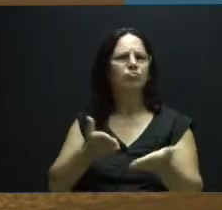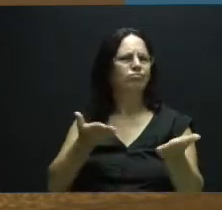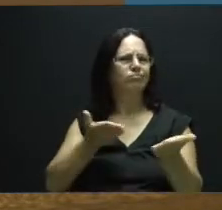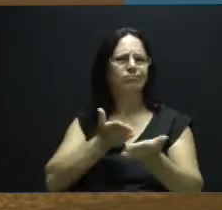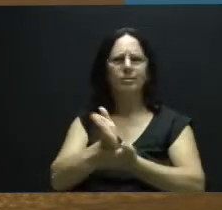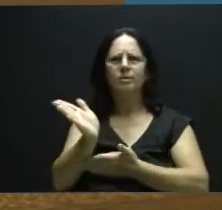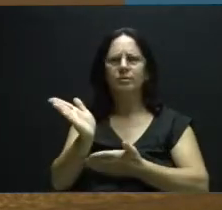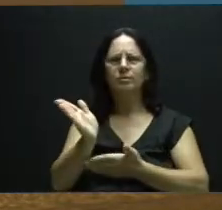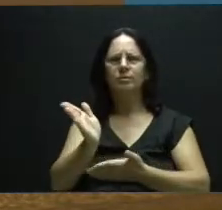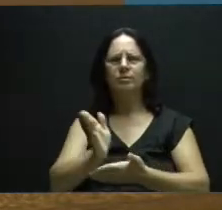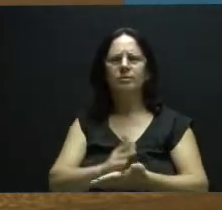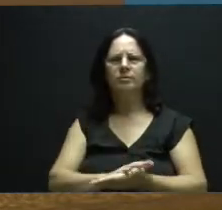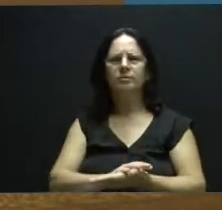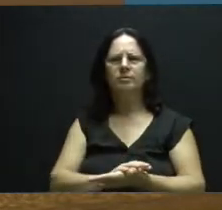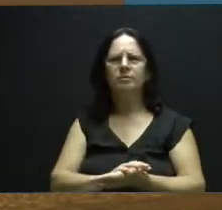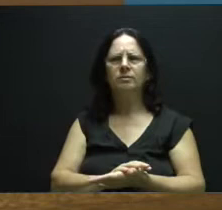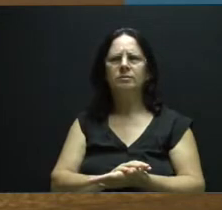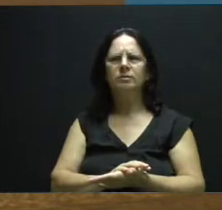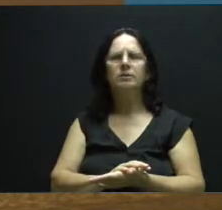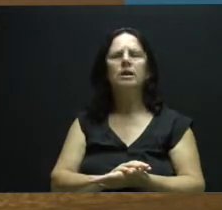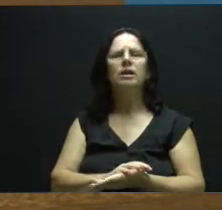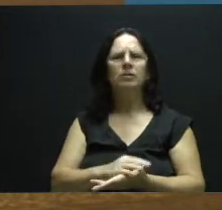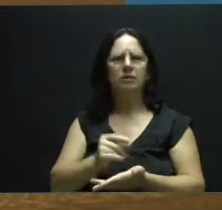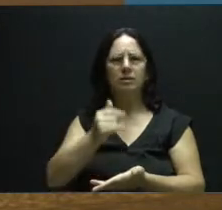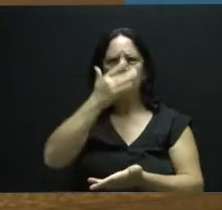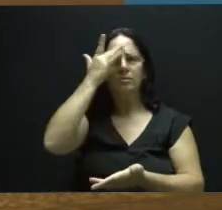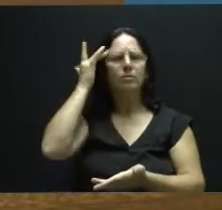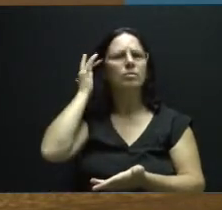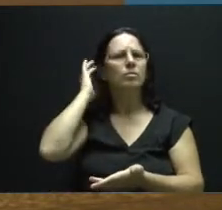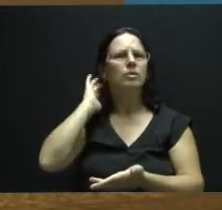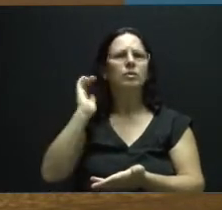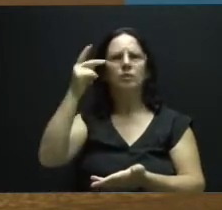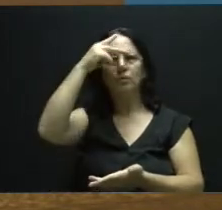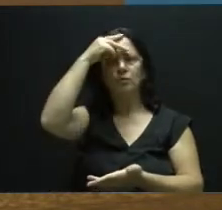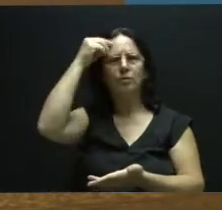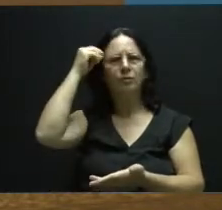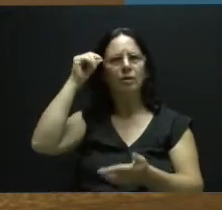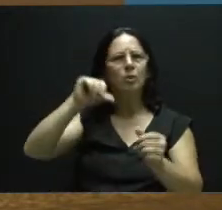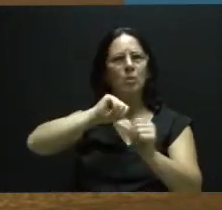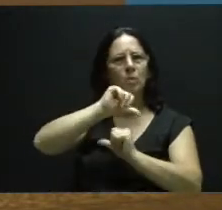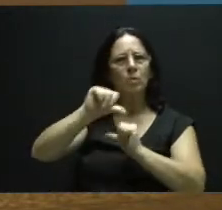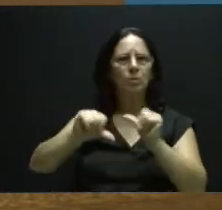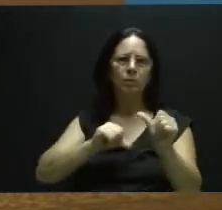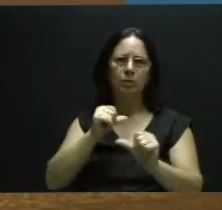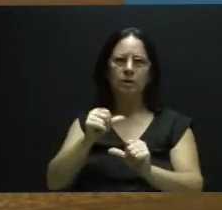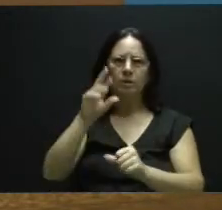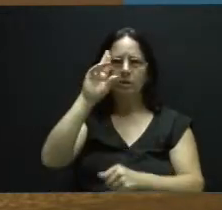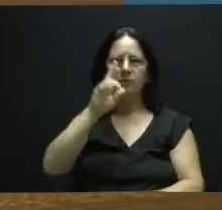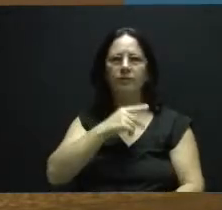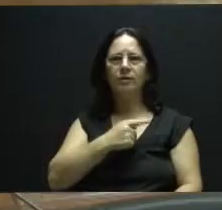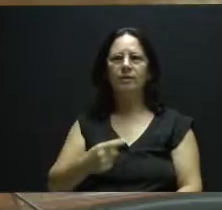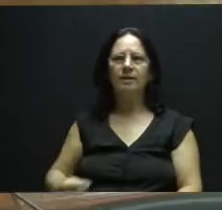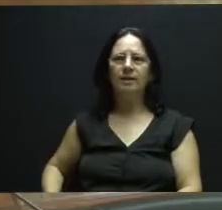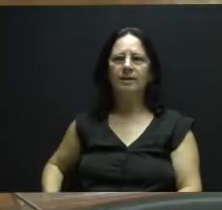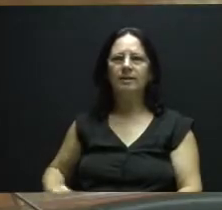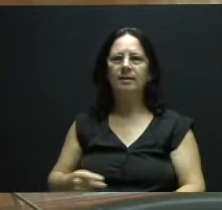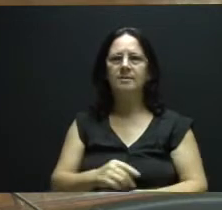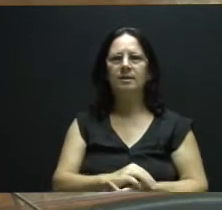da hora de hoje do treinador que é o prefeito a de mário mudar esse jogo é só se o presidente